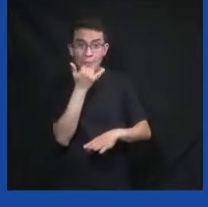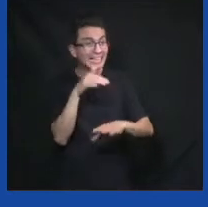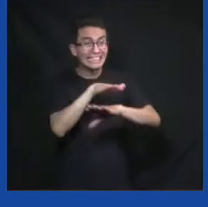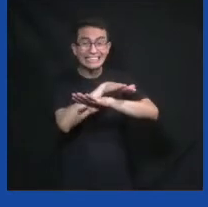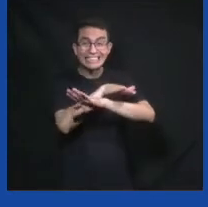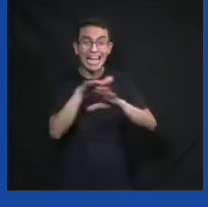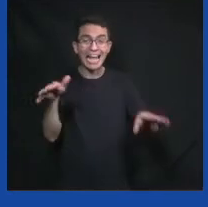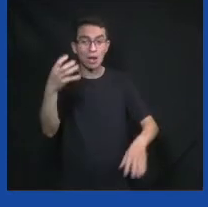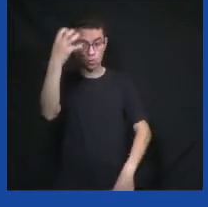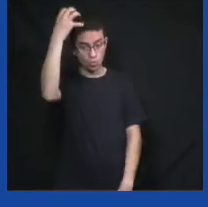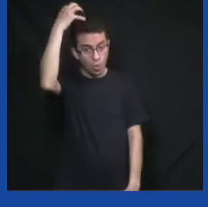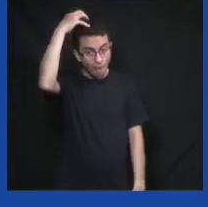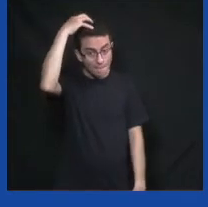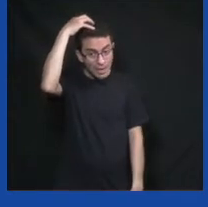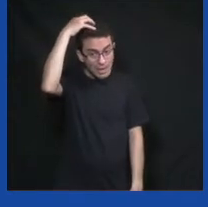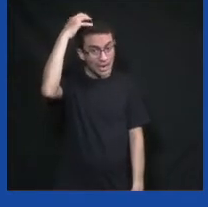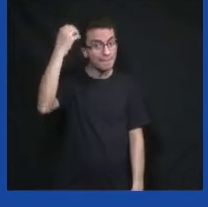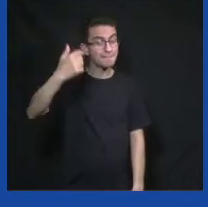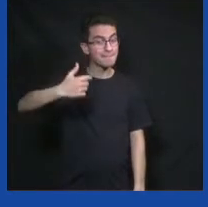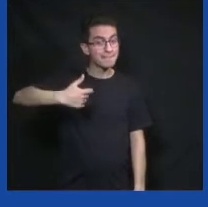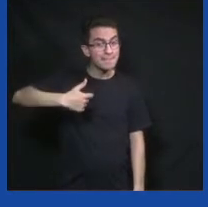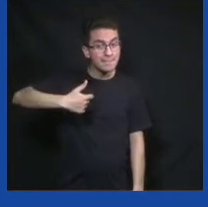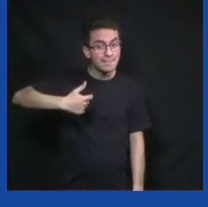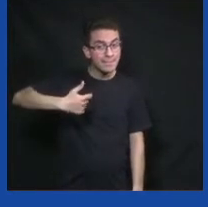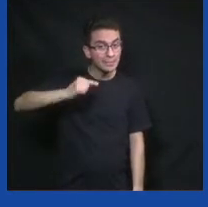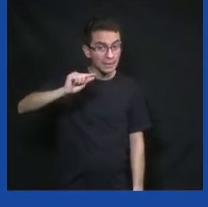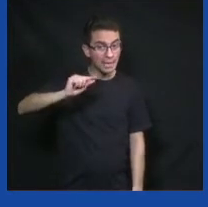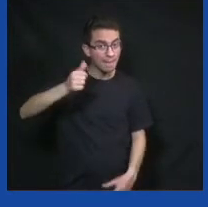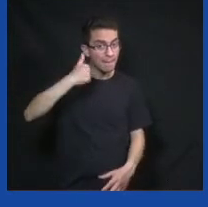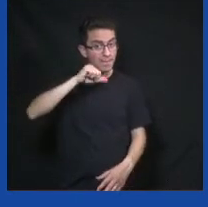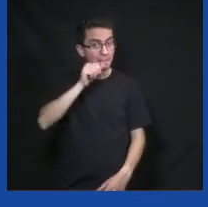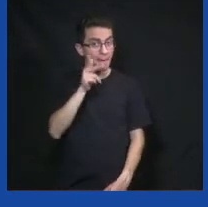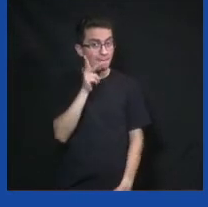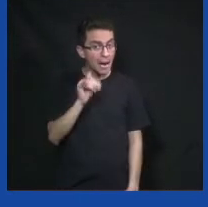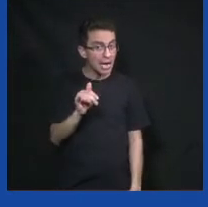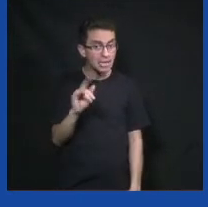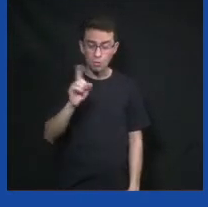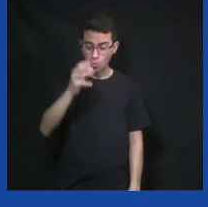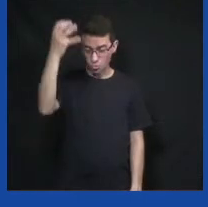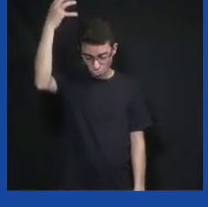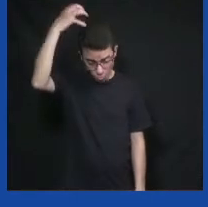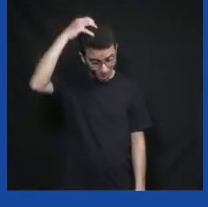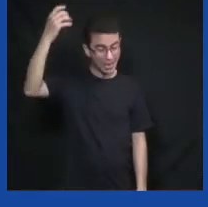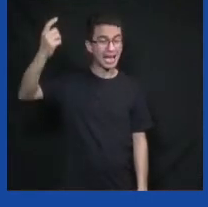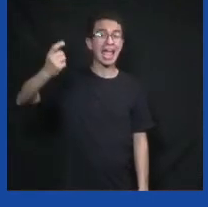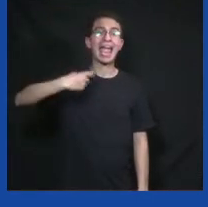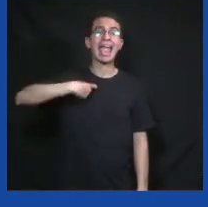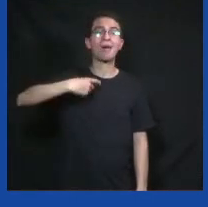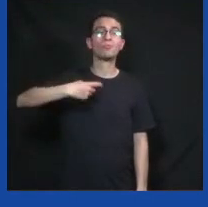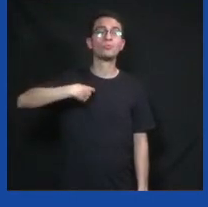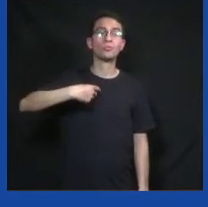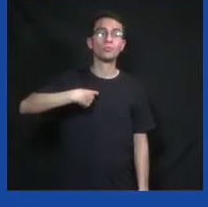culpar. Minha mãe não tinha tempo para me explicar o que era política.